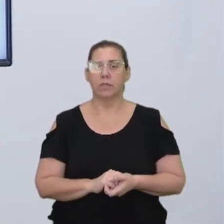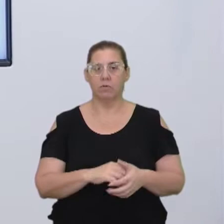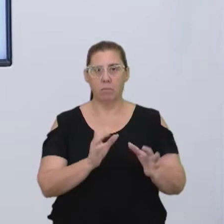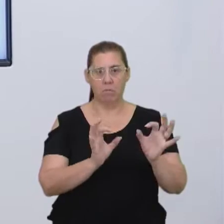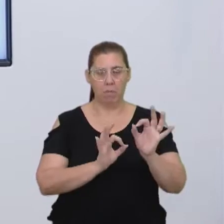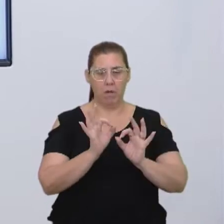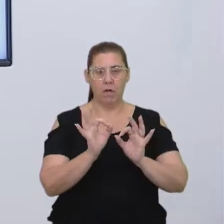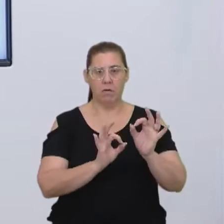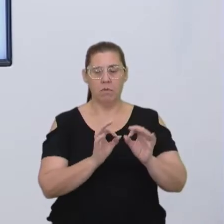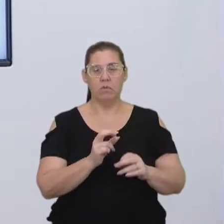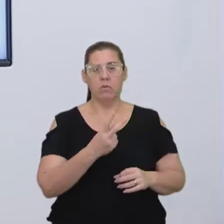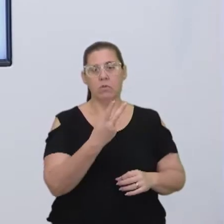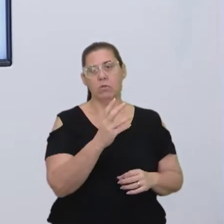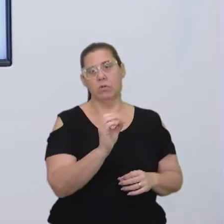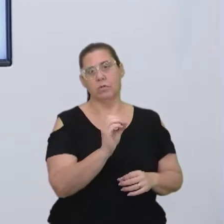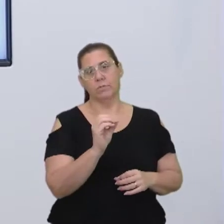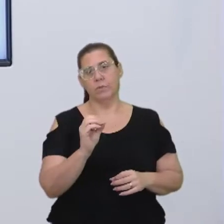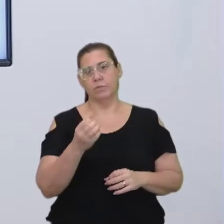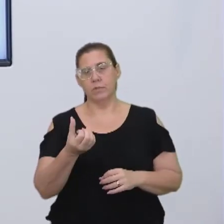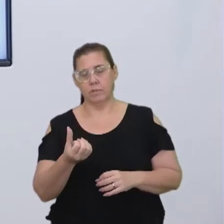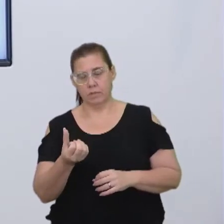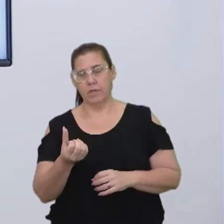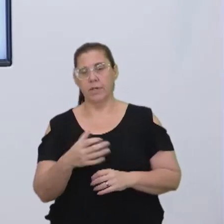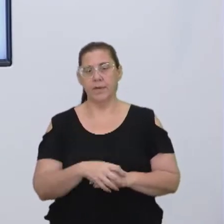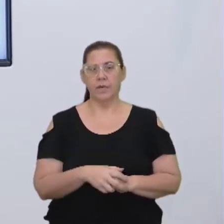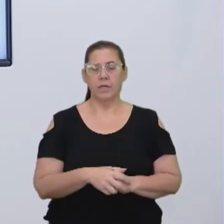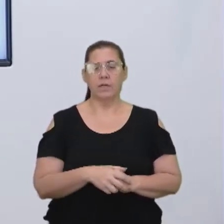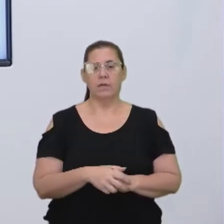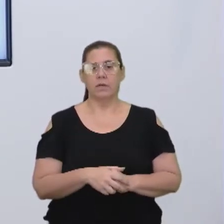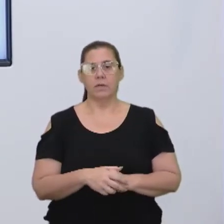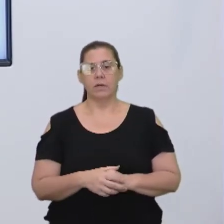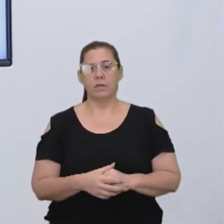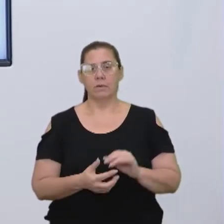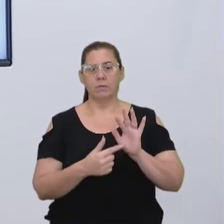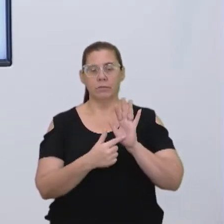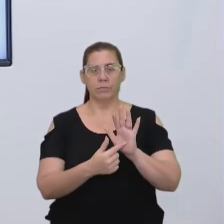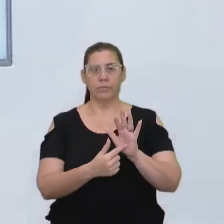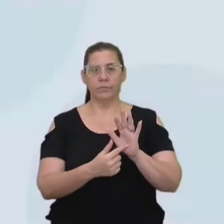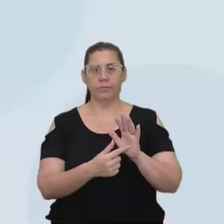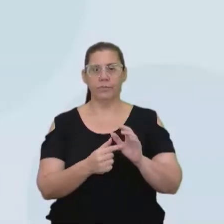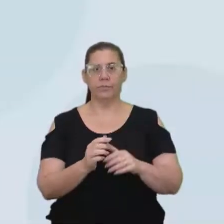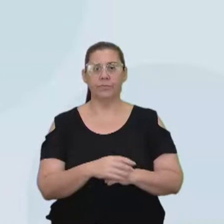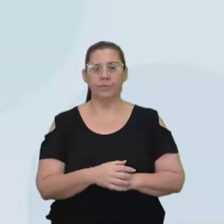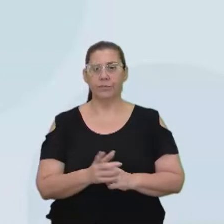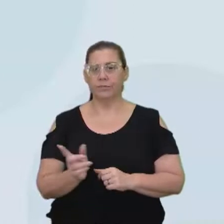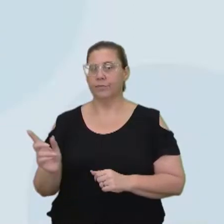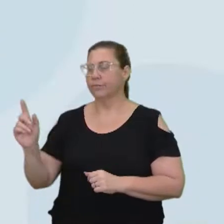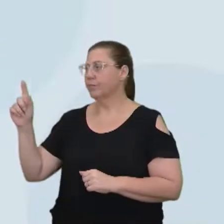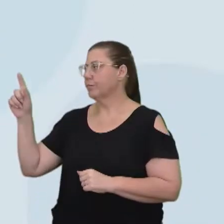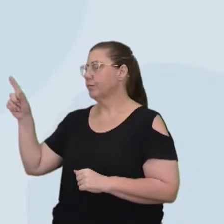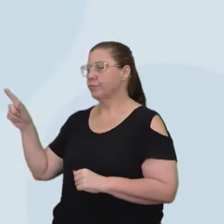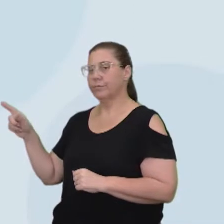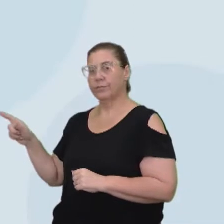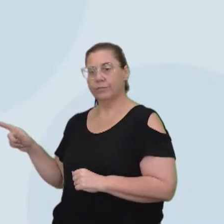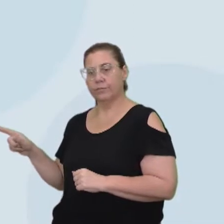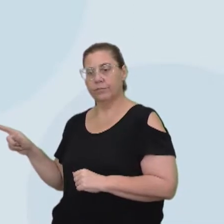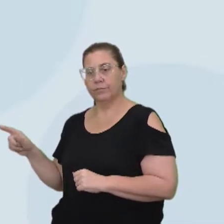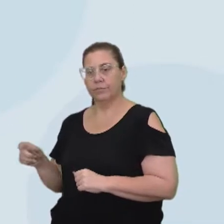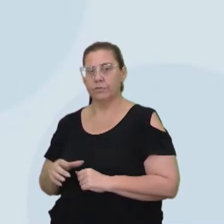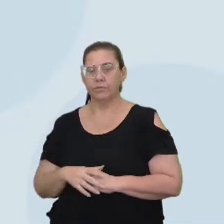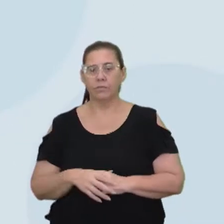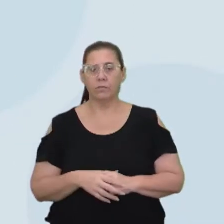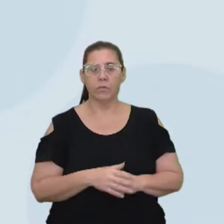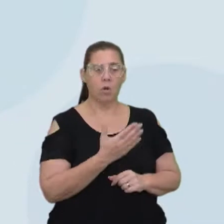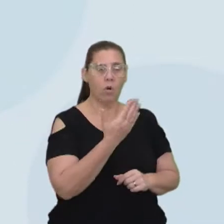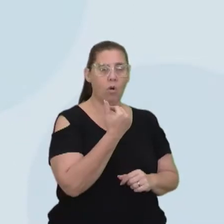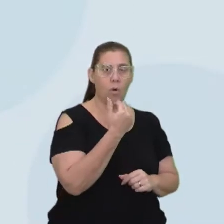criada aí em 2006, vai até aí aparecer para vocês na tela. A gente tem essa Lei de Segurança Alimentar e